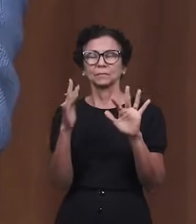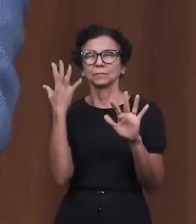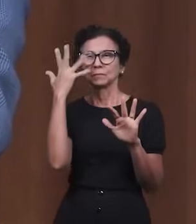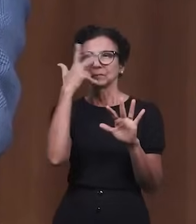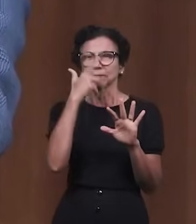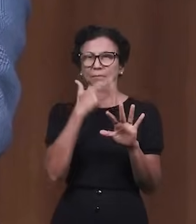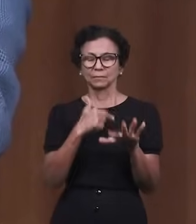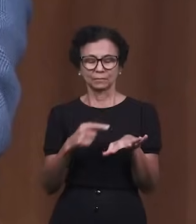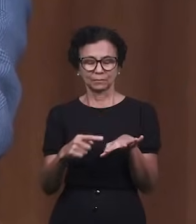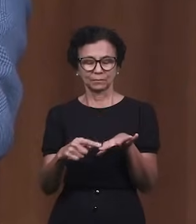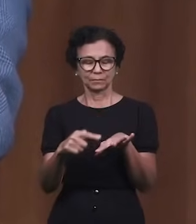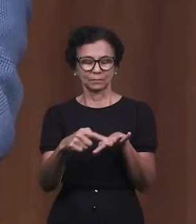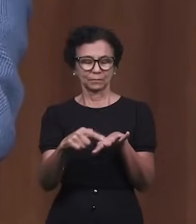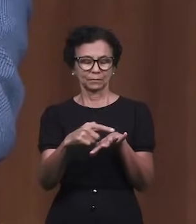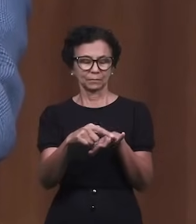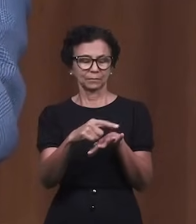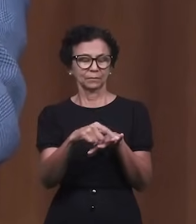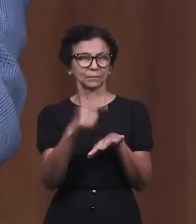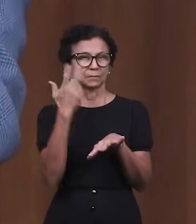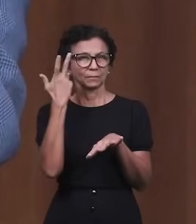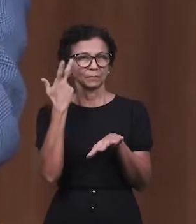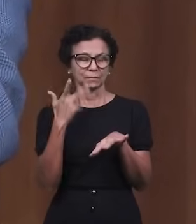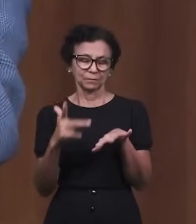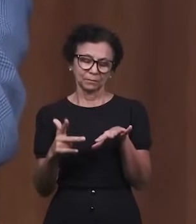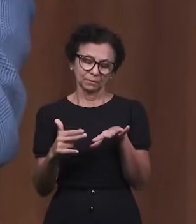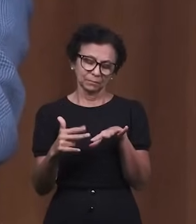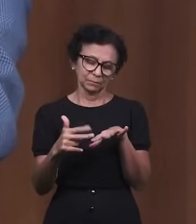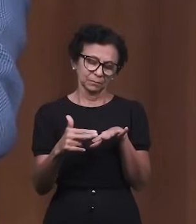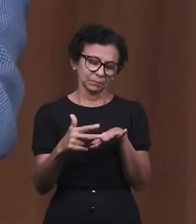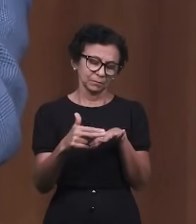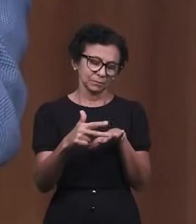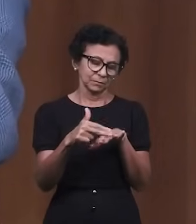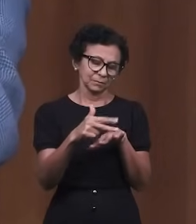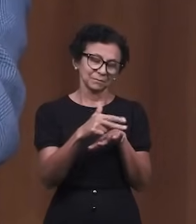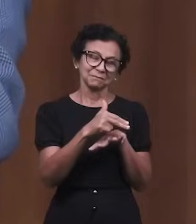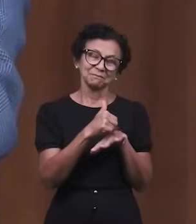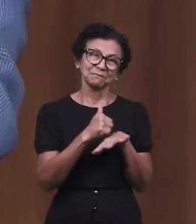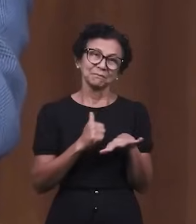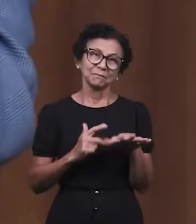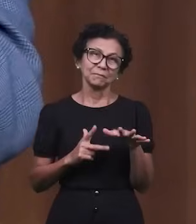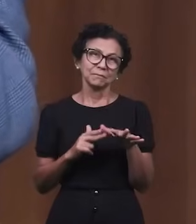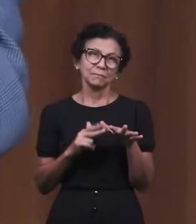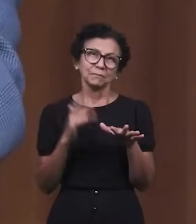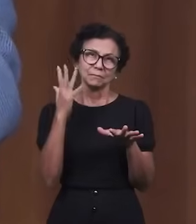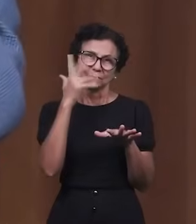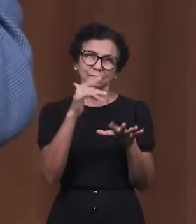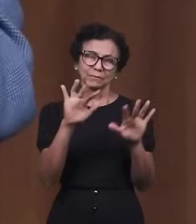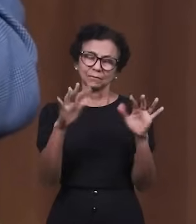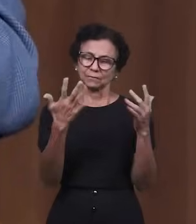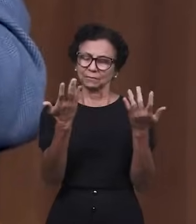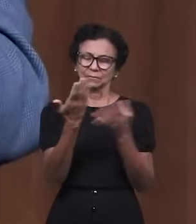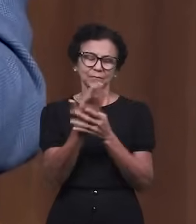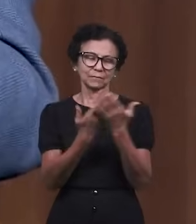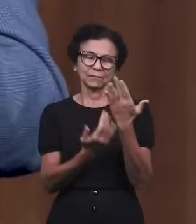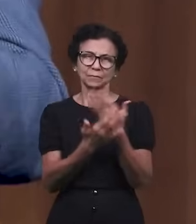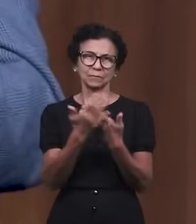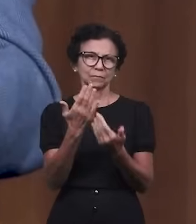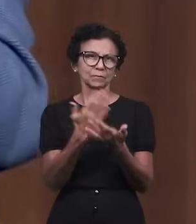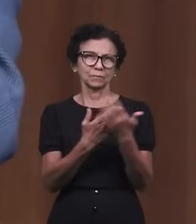as unhas bem feitas, num tamanho normal, com né, tudo aquilo que é bonito, a mão,